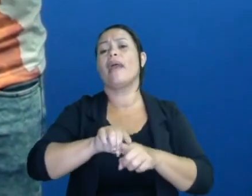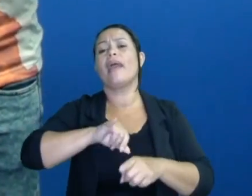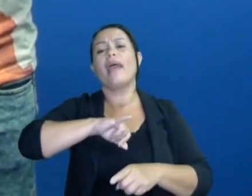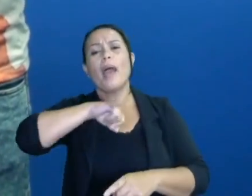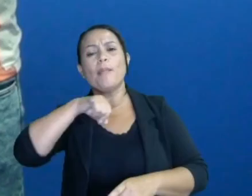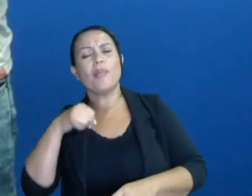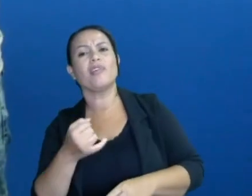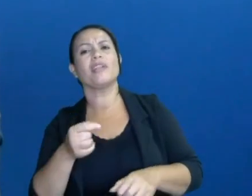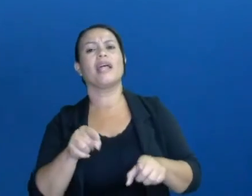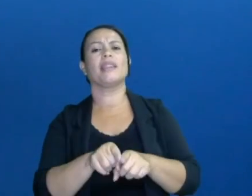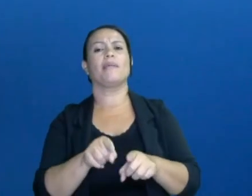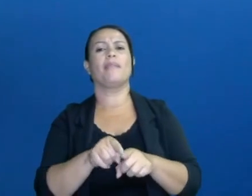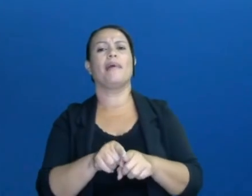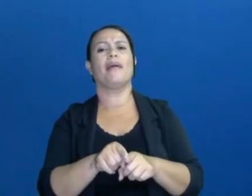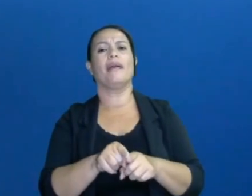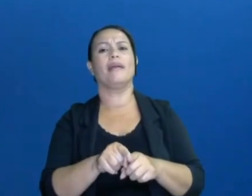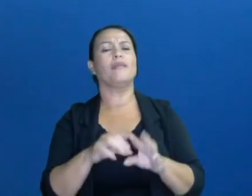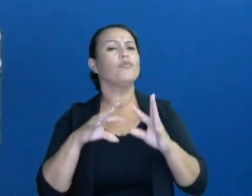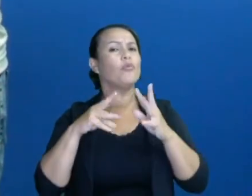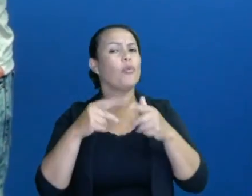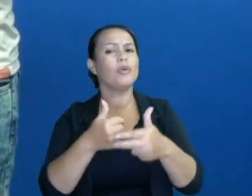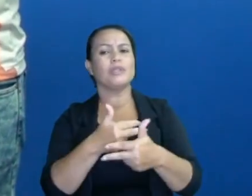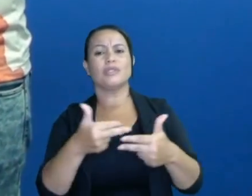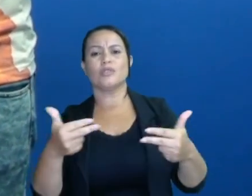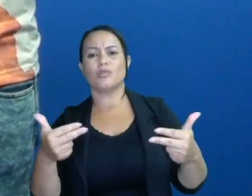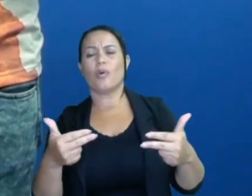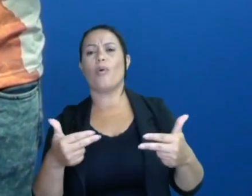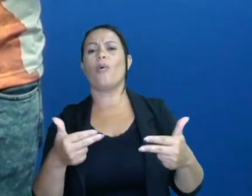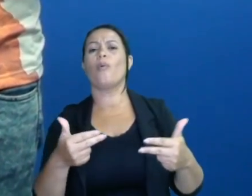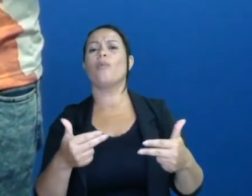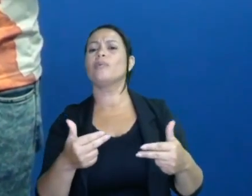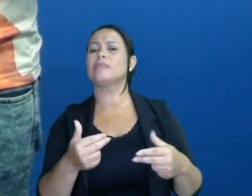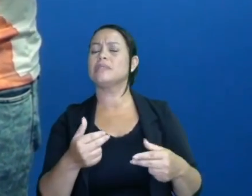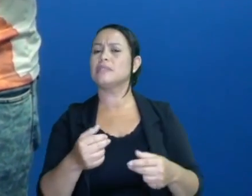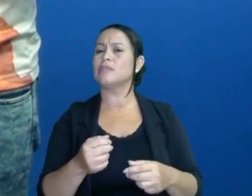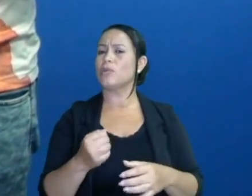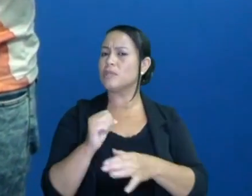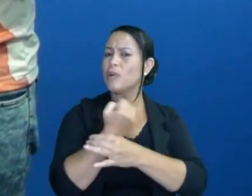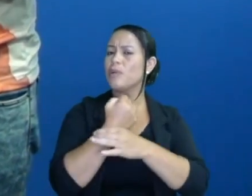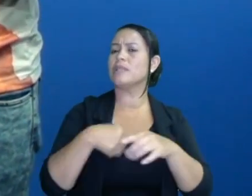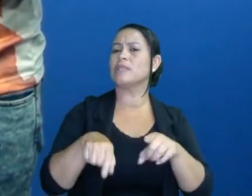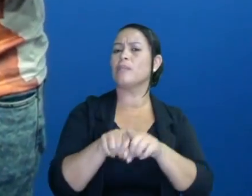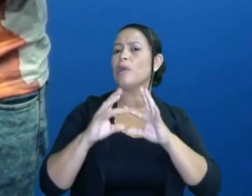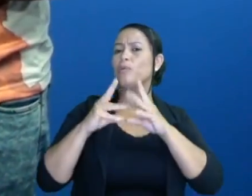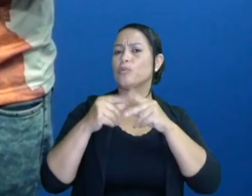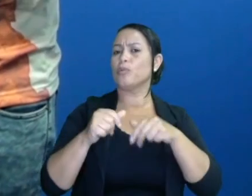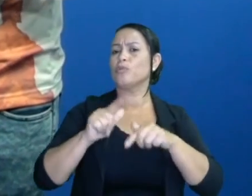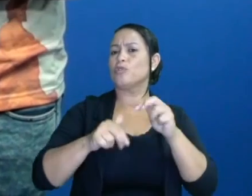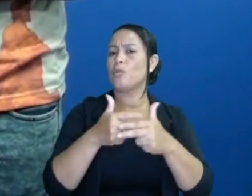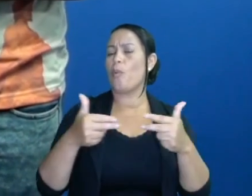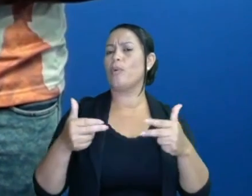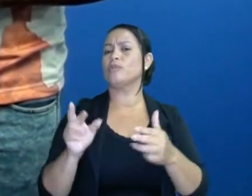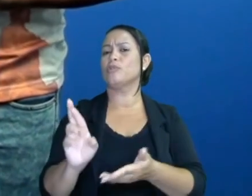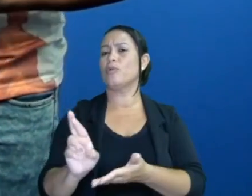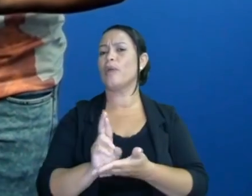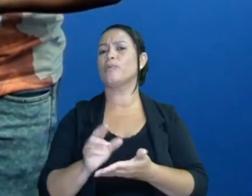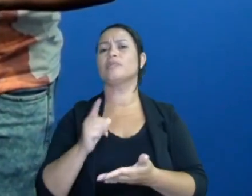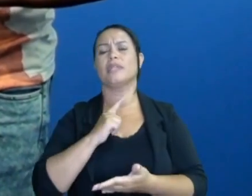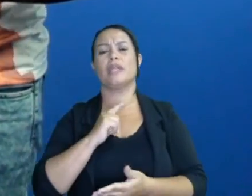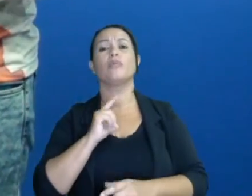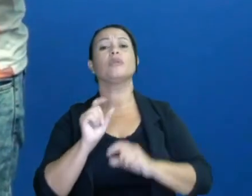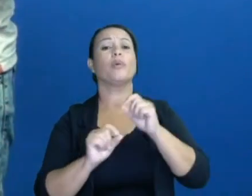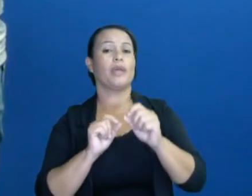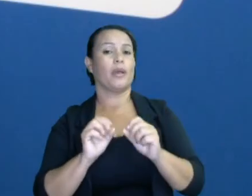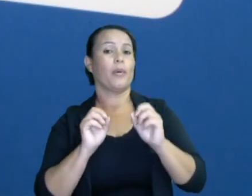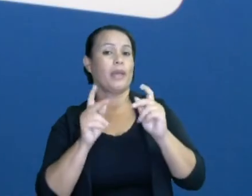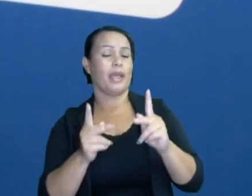reutilizar, saber utilizar com sustentabilidade os recursos que possuímos. Ok, gente?